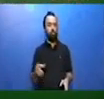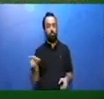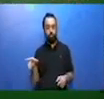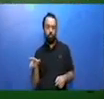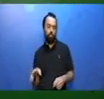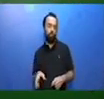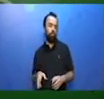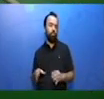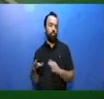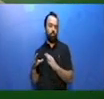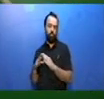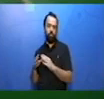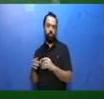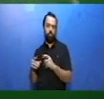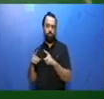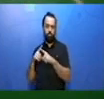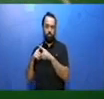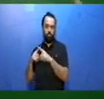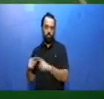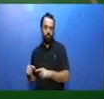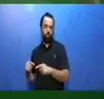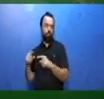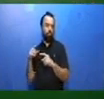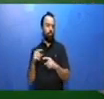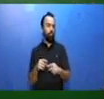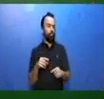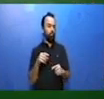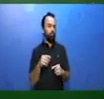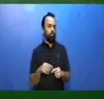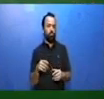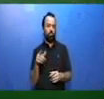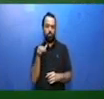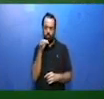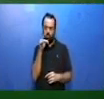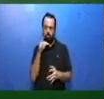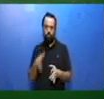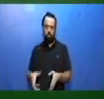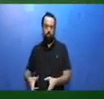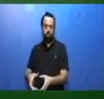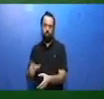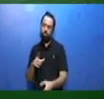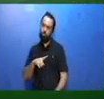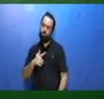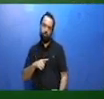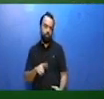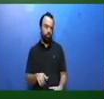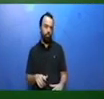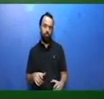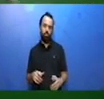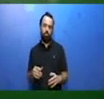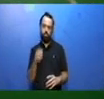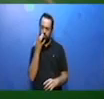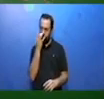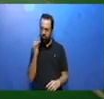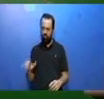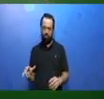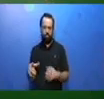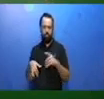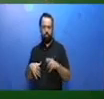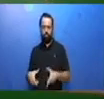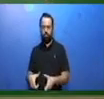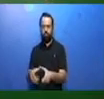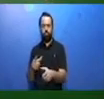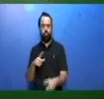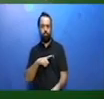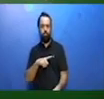e papelão. Não há água encanada, esgoto, posto de saúde e asfalto. Tem creche, mas não há vaga